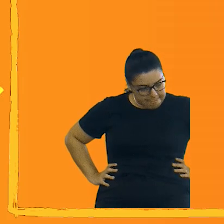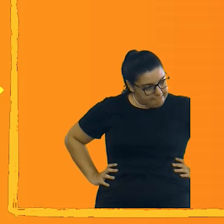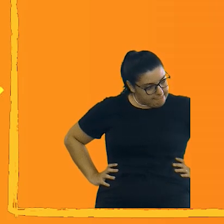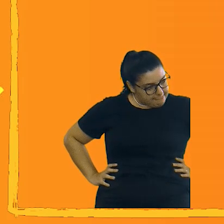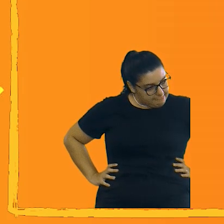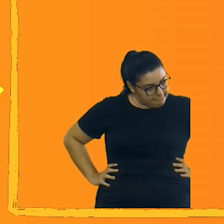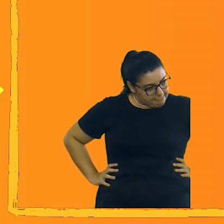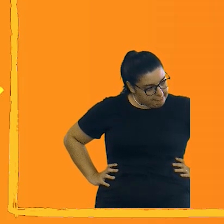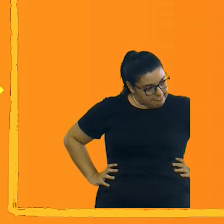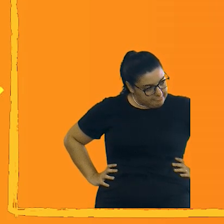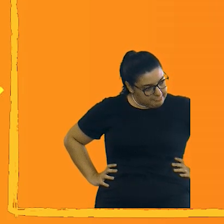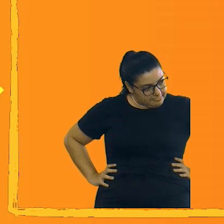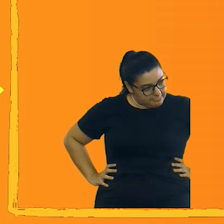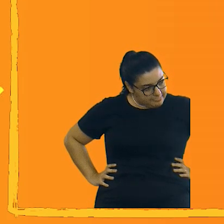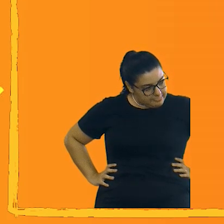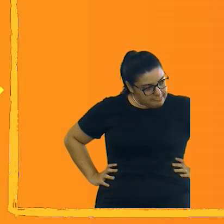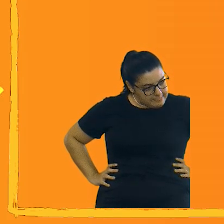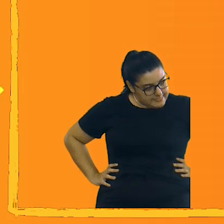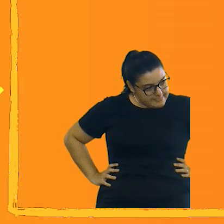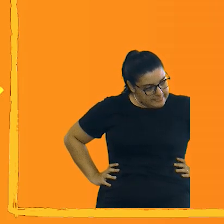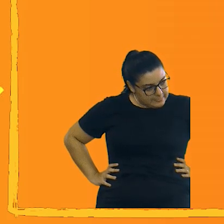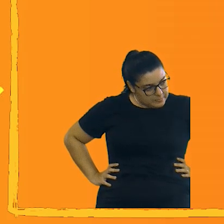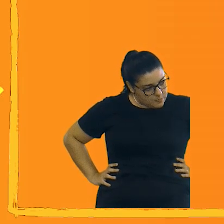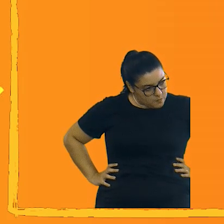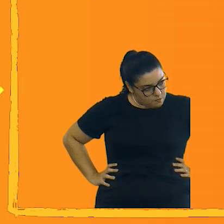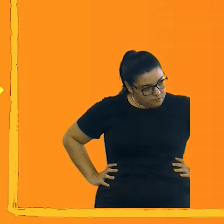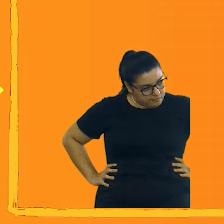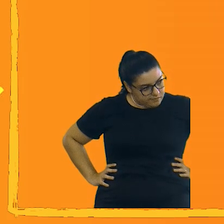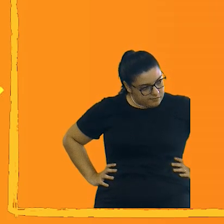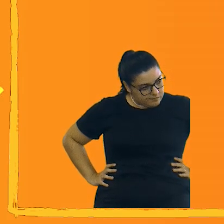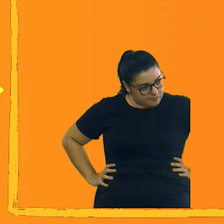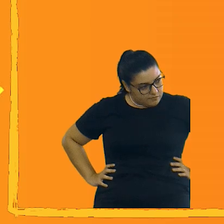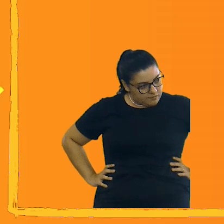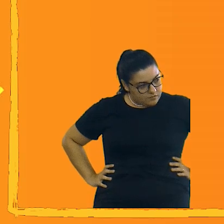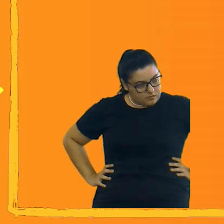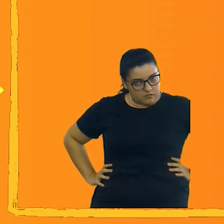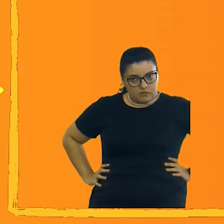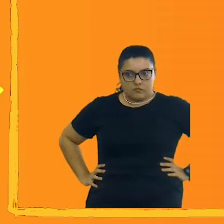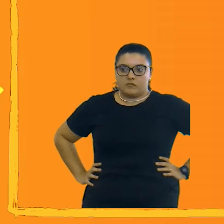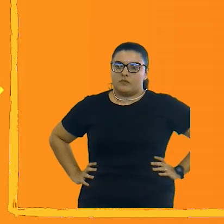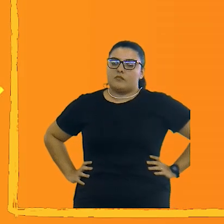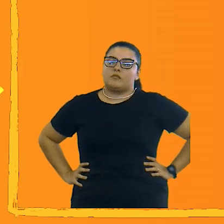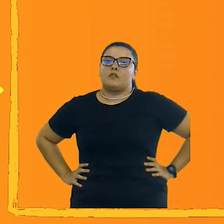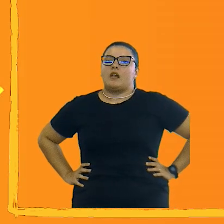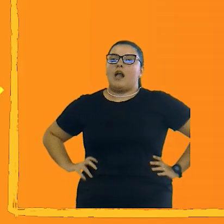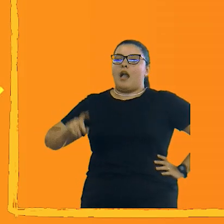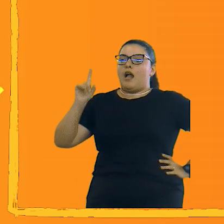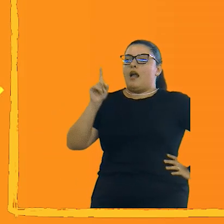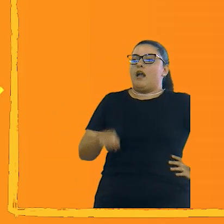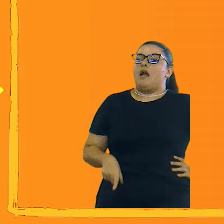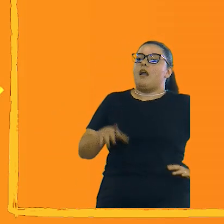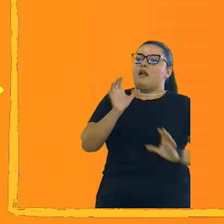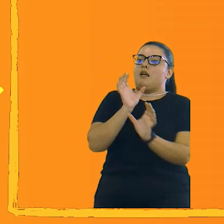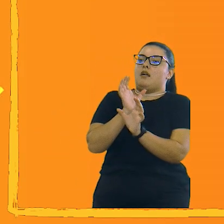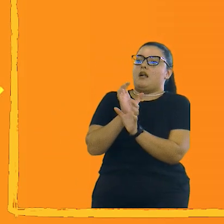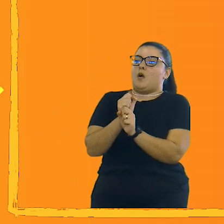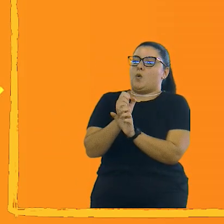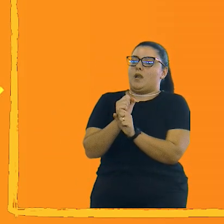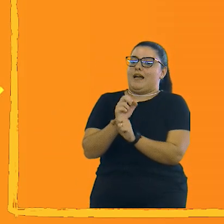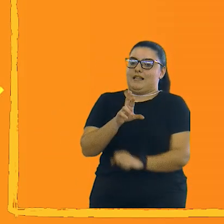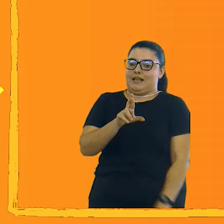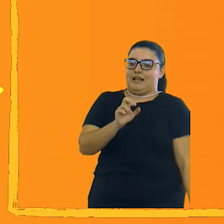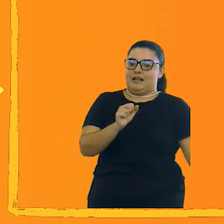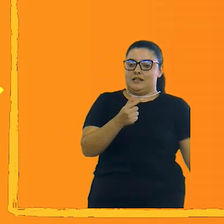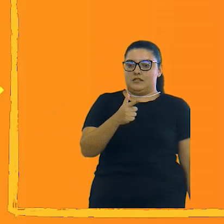aí agora show foi pessoal é calculada pela razão